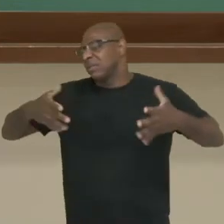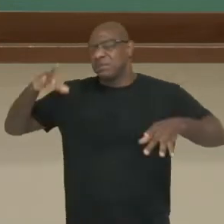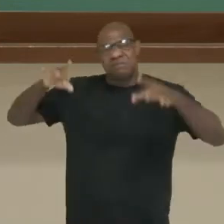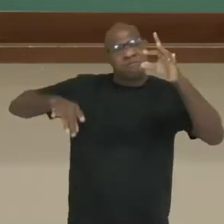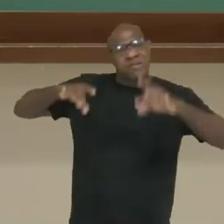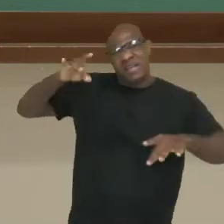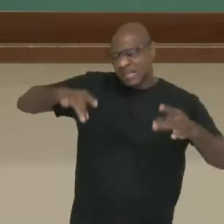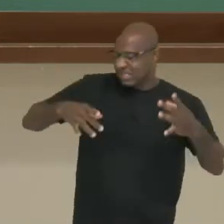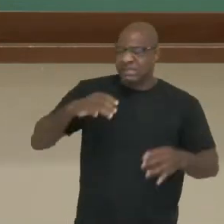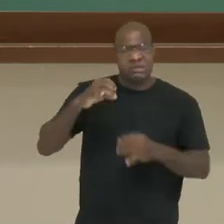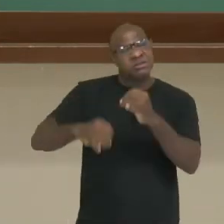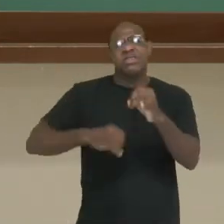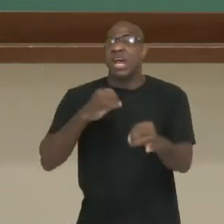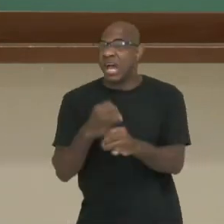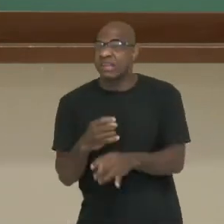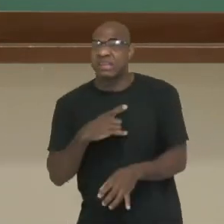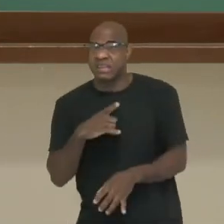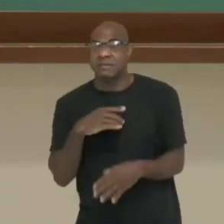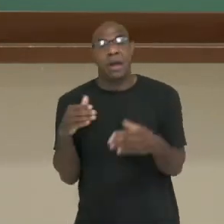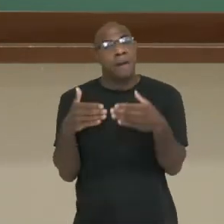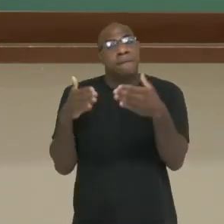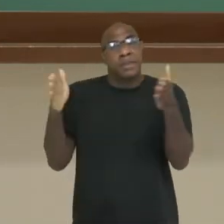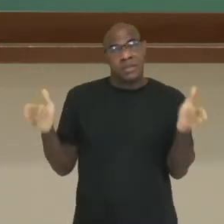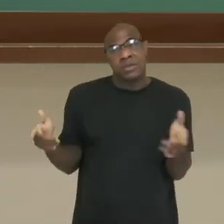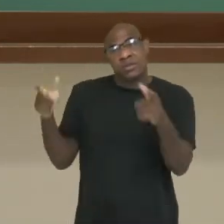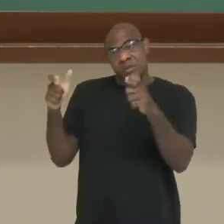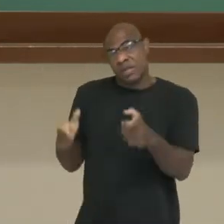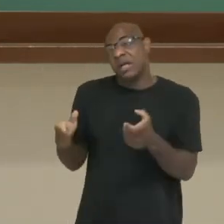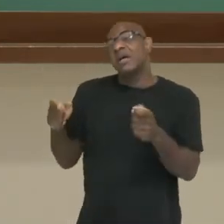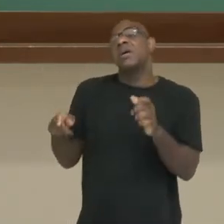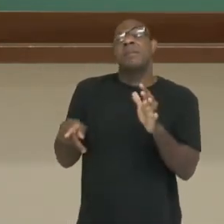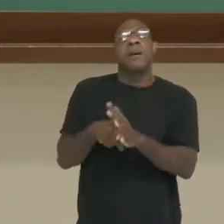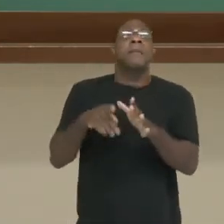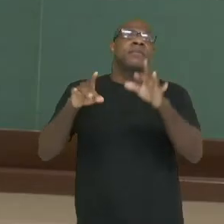espetáculos online, então ampliou o espaço do teatro.